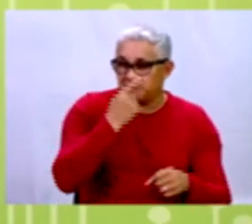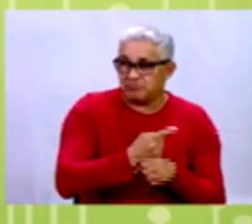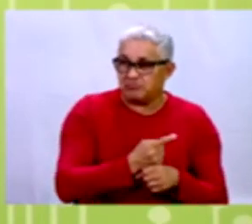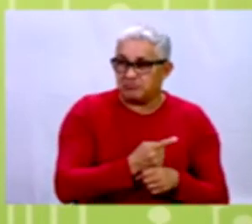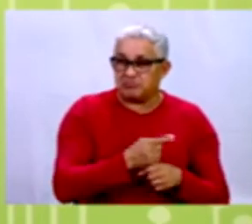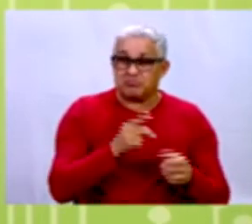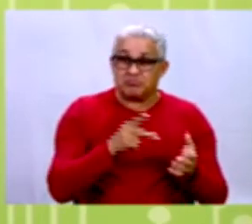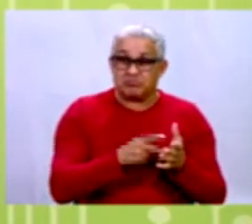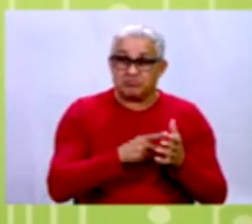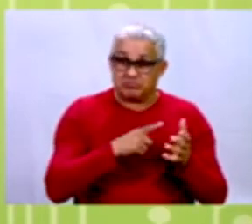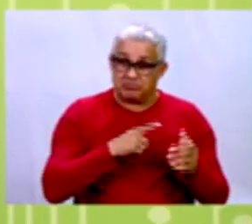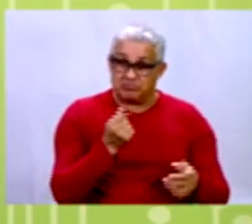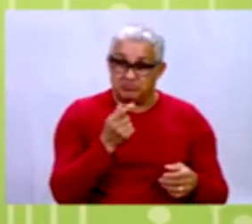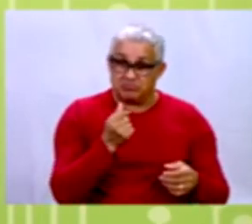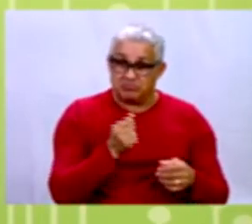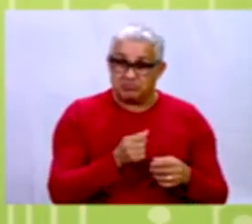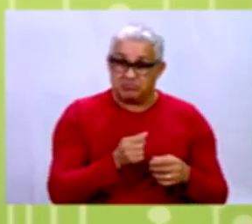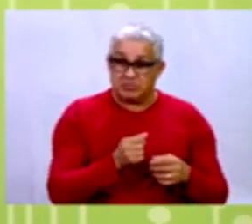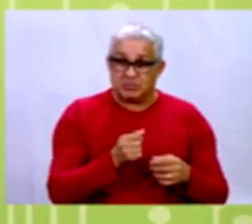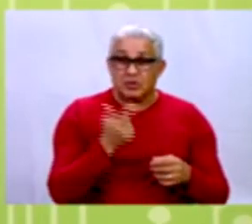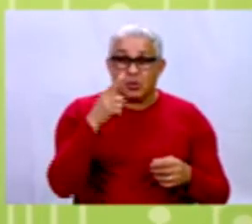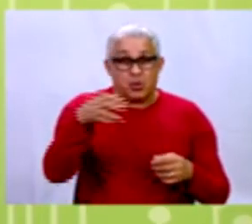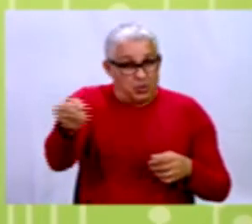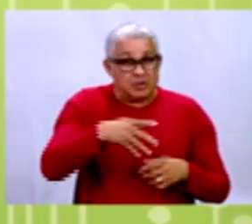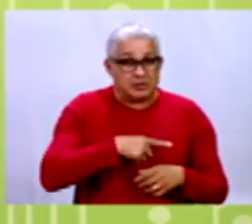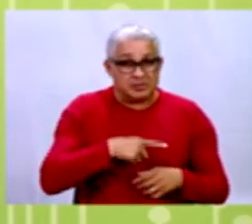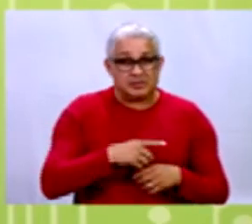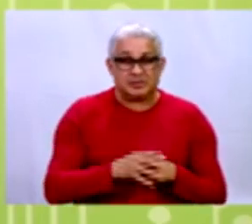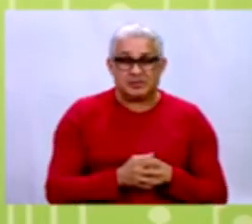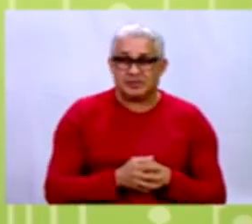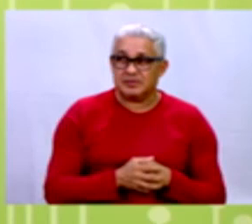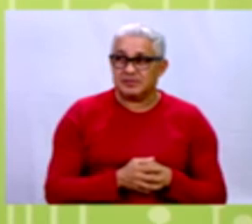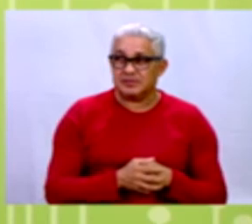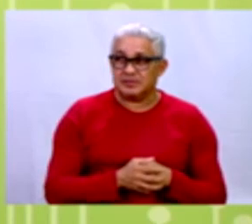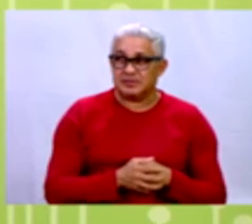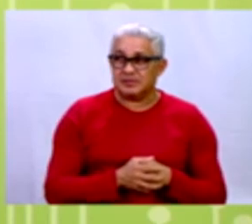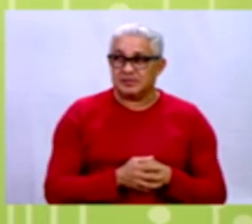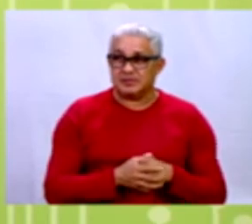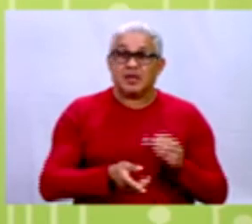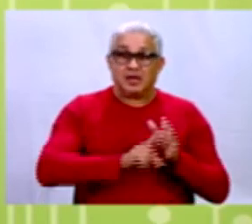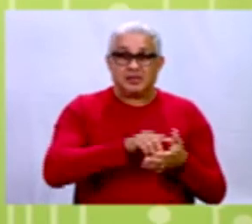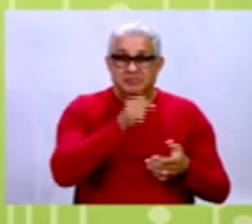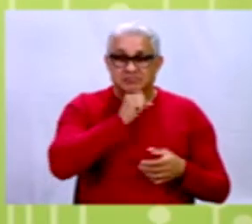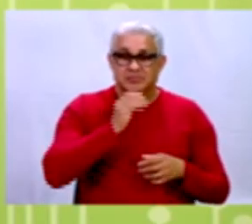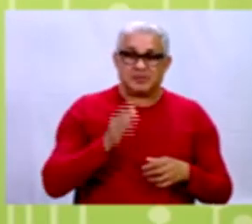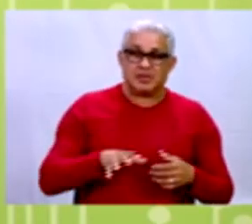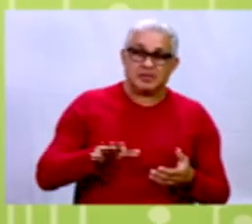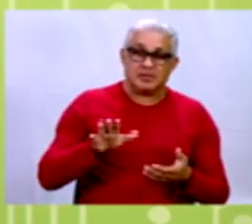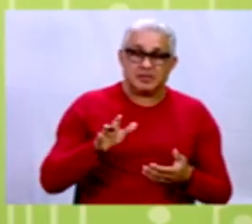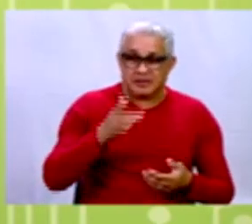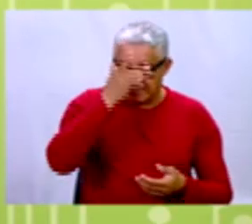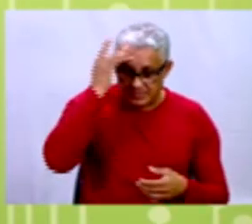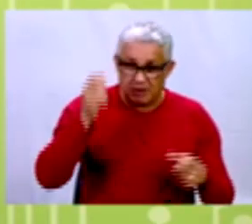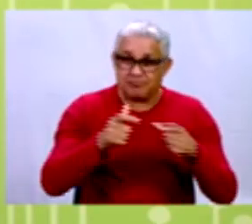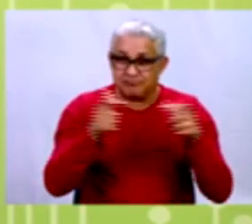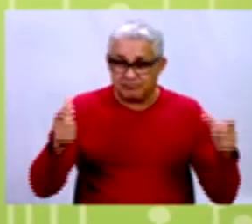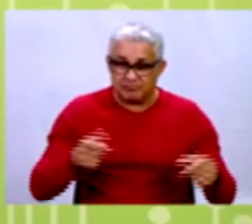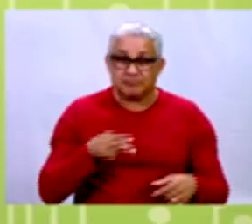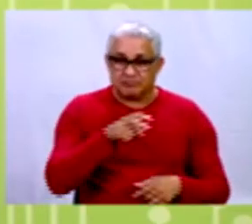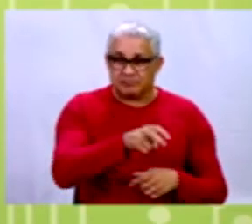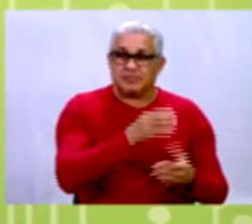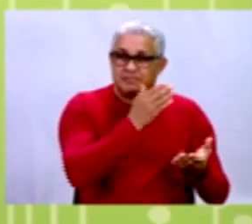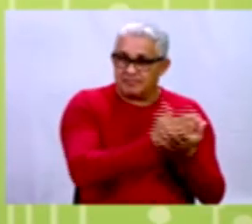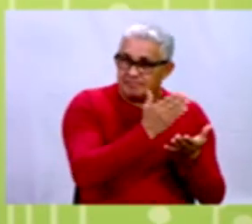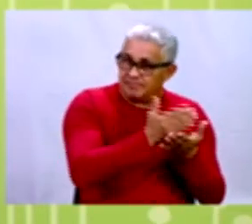que quando você tiver o dinheiro daqui um ano, já lançou outro, na verdade, né? Então, a maioria das pessoas, elas vão lá e elas compram parcelado